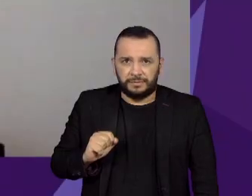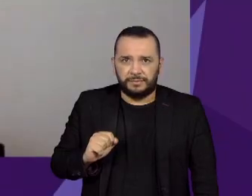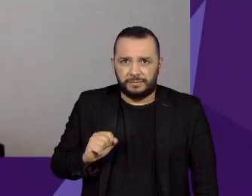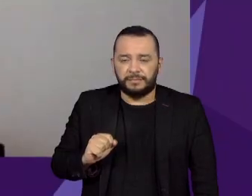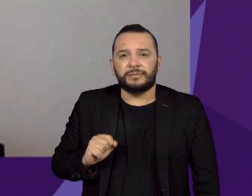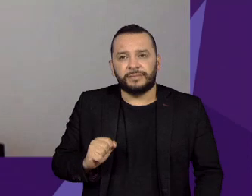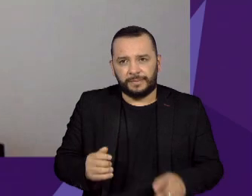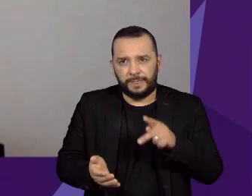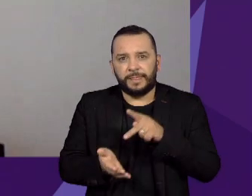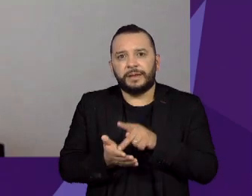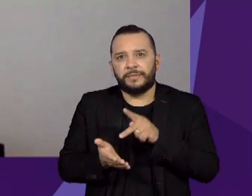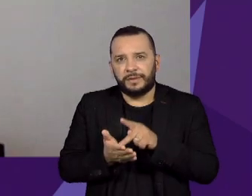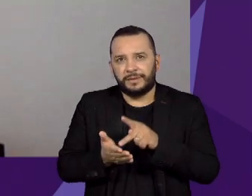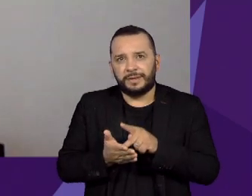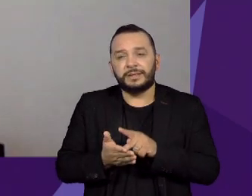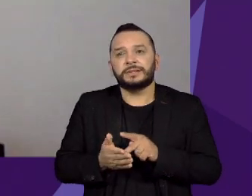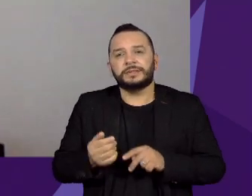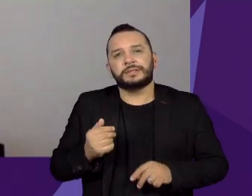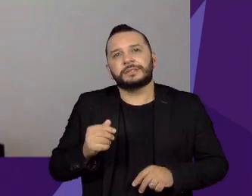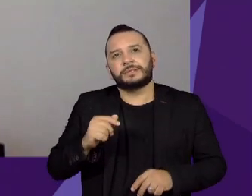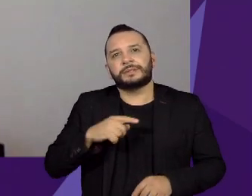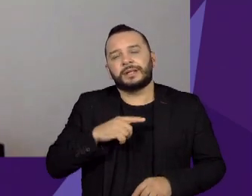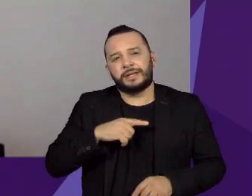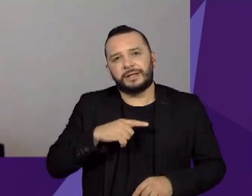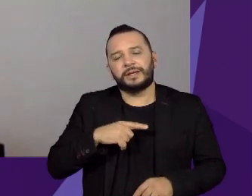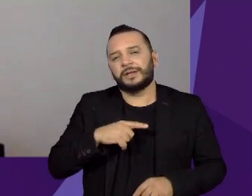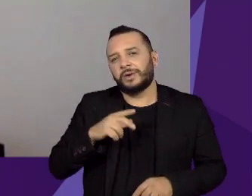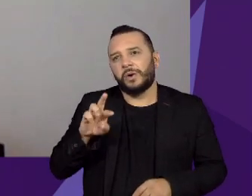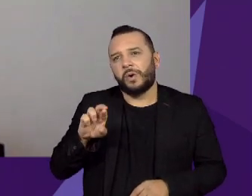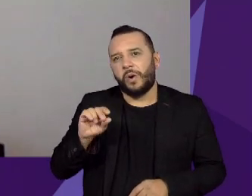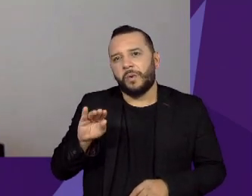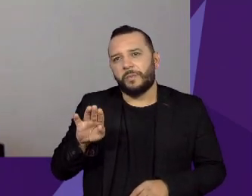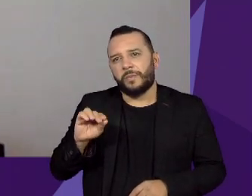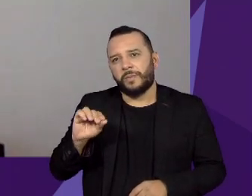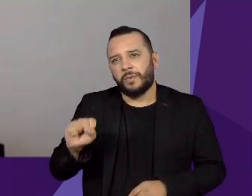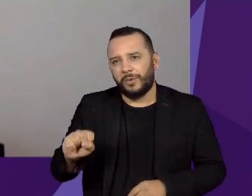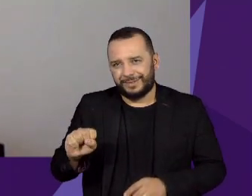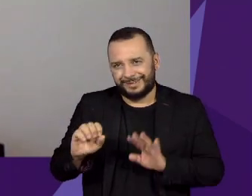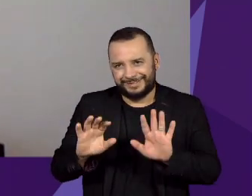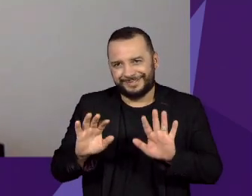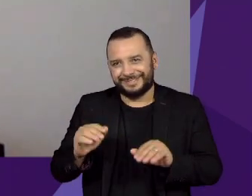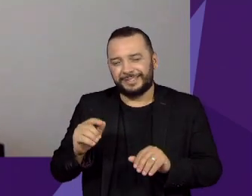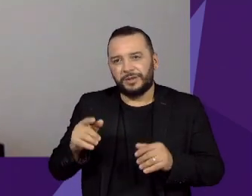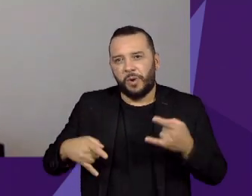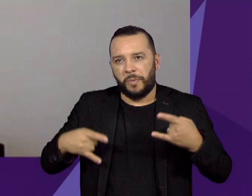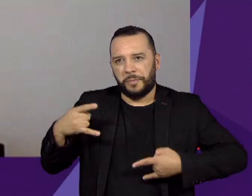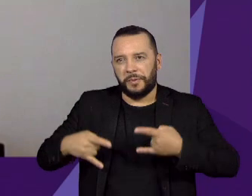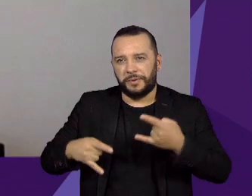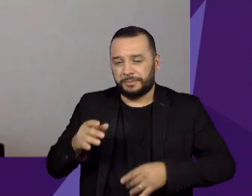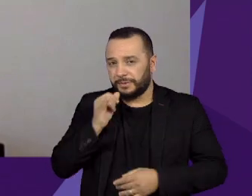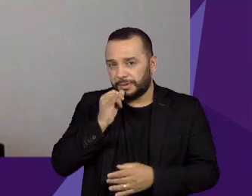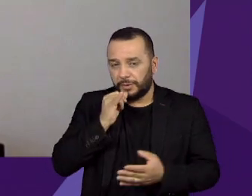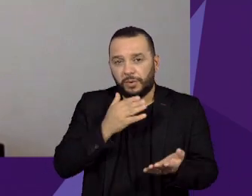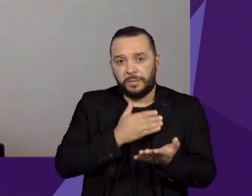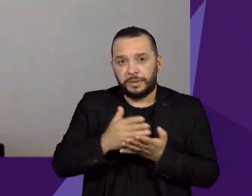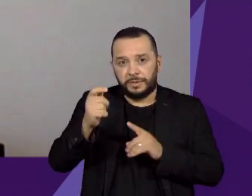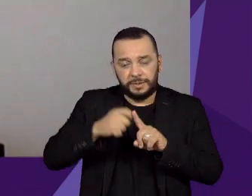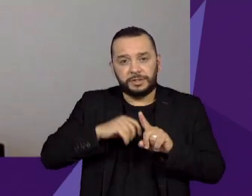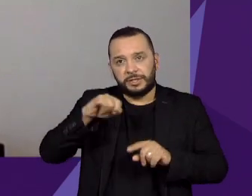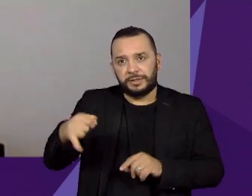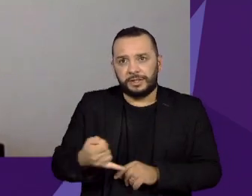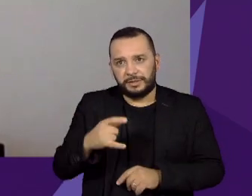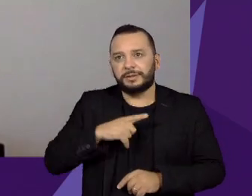Essa é a dos robôs. As dos robôs funcionam assim. Quando a gente começou em janeiro, que a China falou, tem um vírus